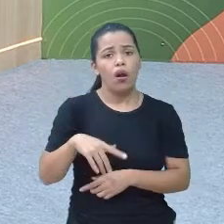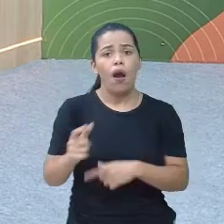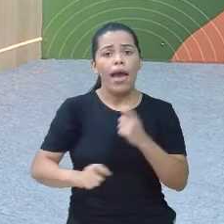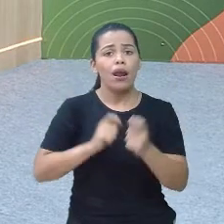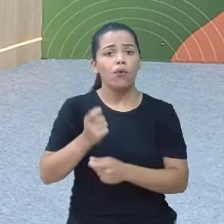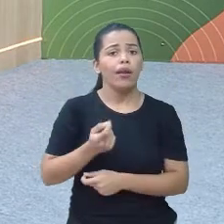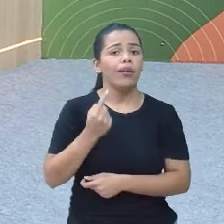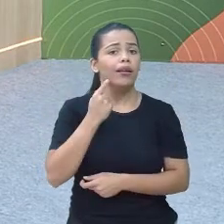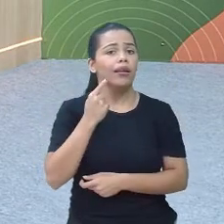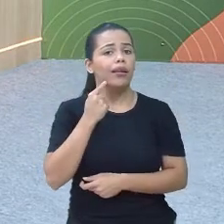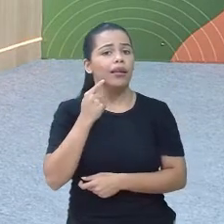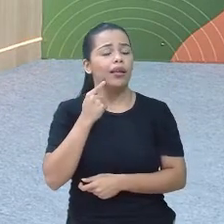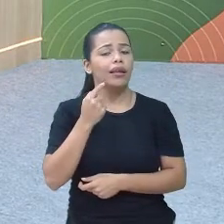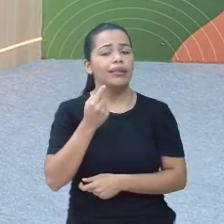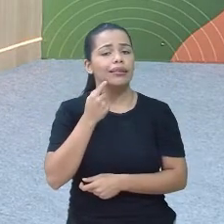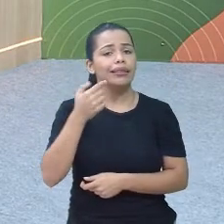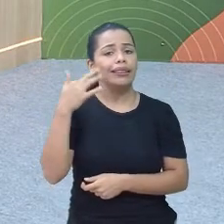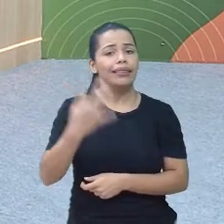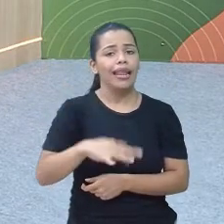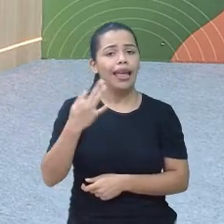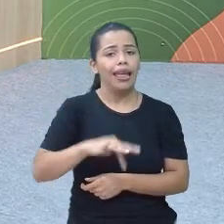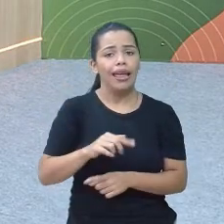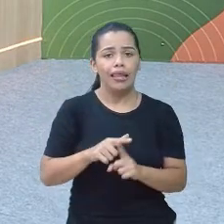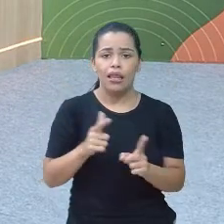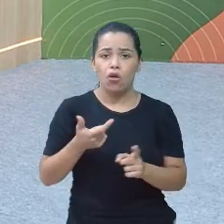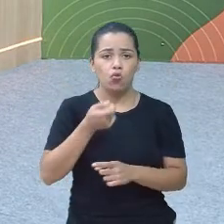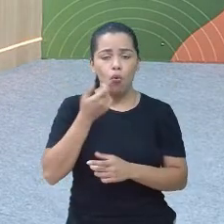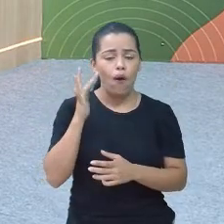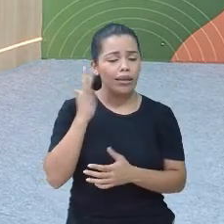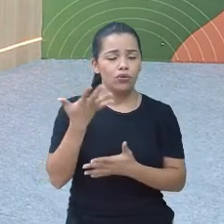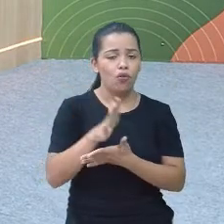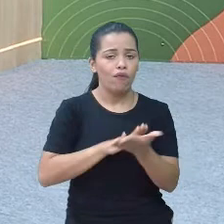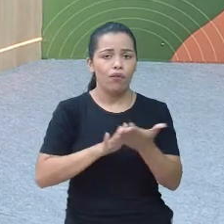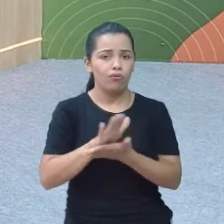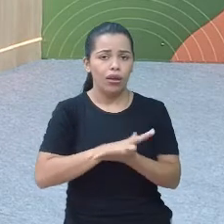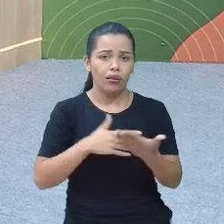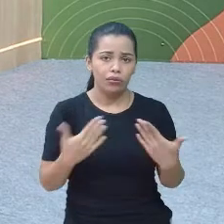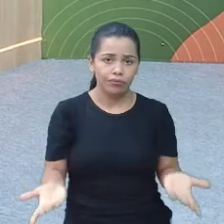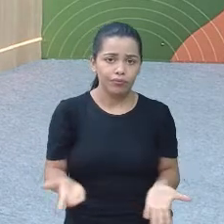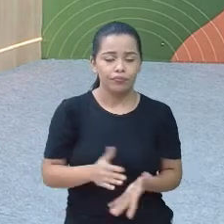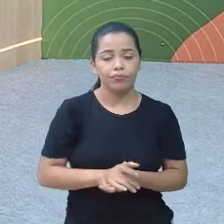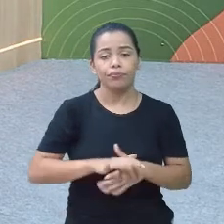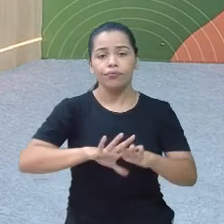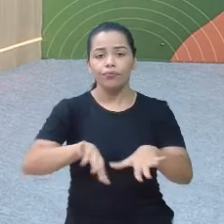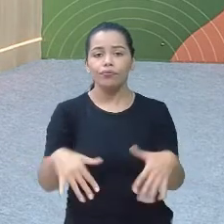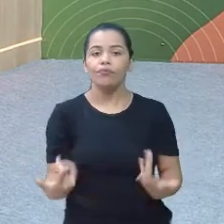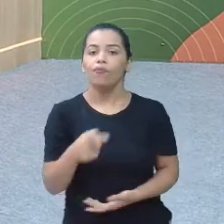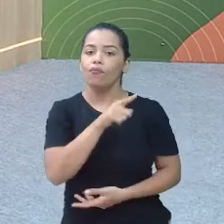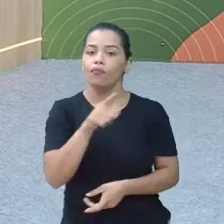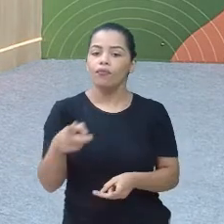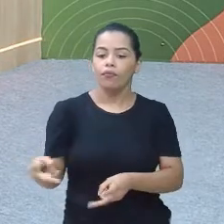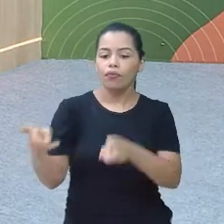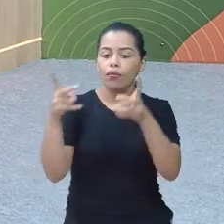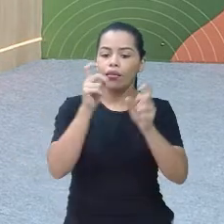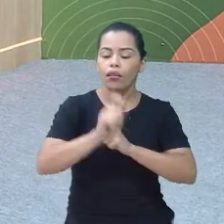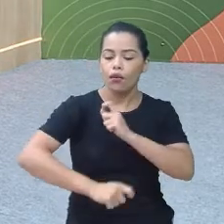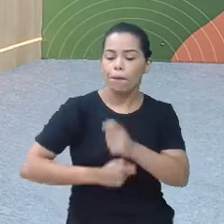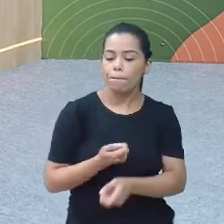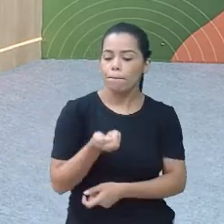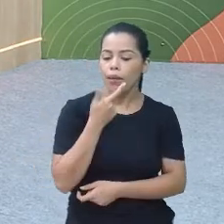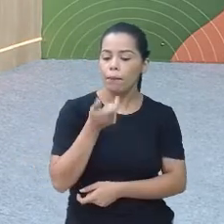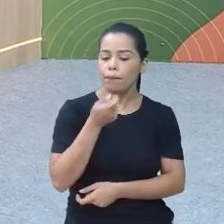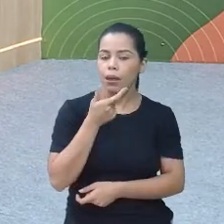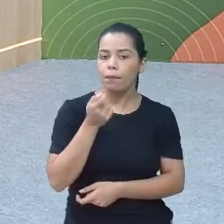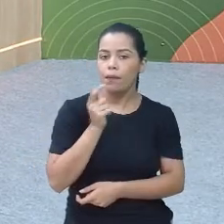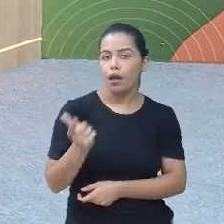ou seja, mesmo tomando remédio para dor de cabeça, essa dor não cessou. Então você vai observar que os medicamentos, ou seja,